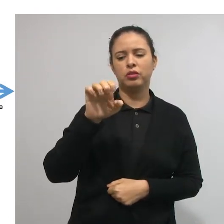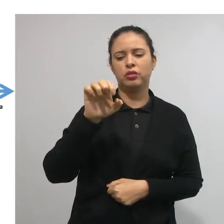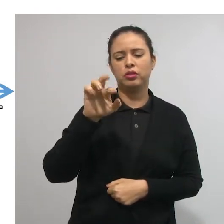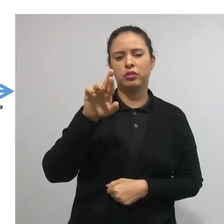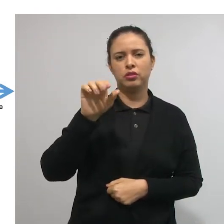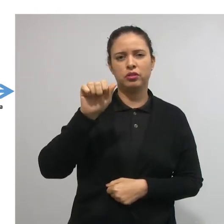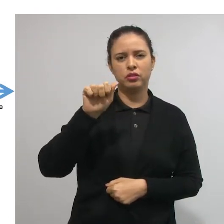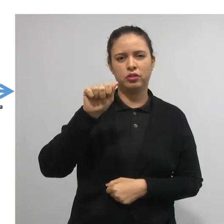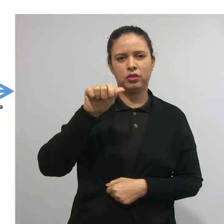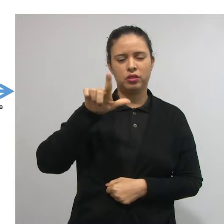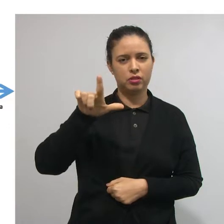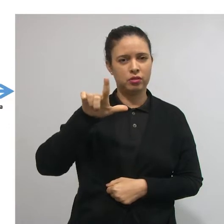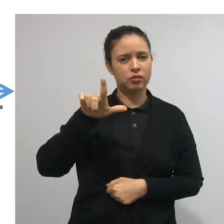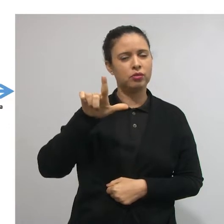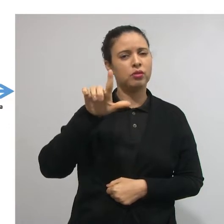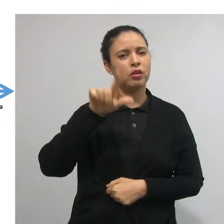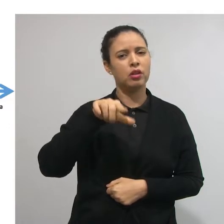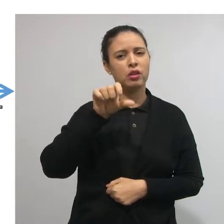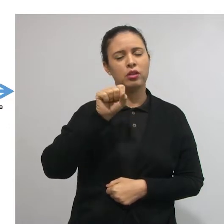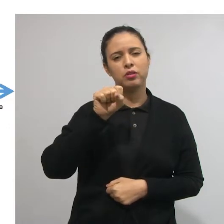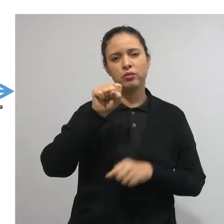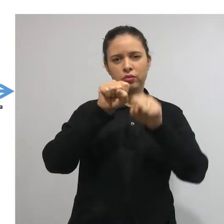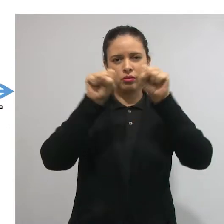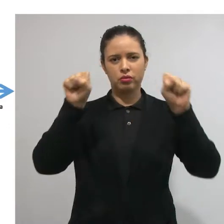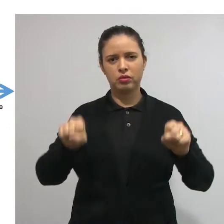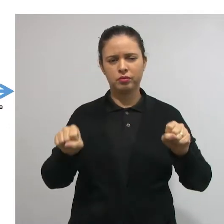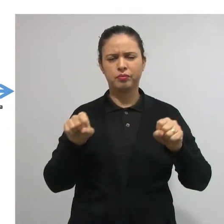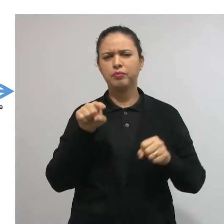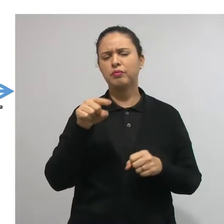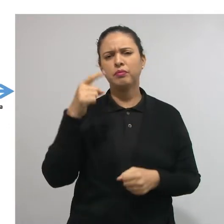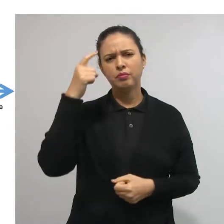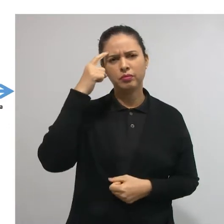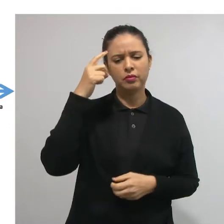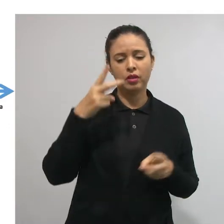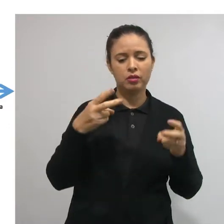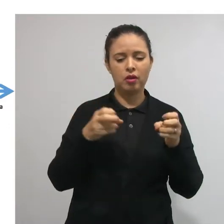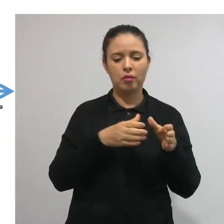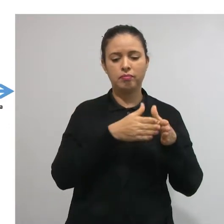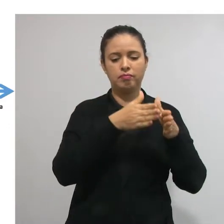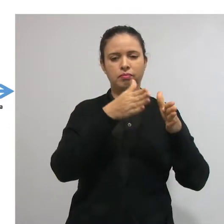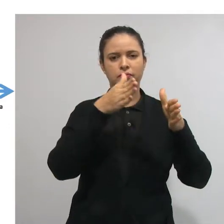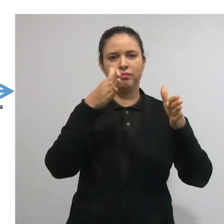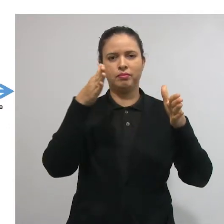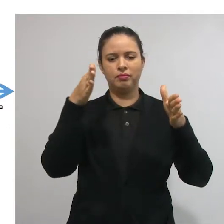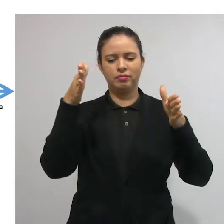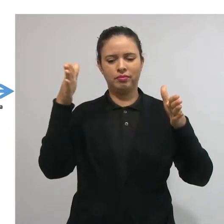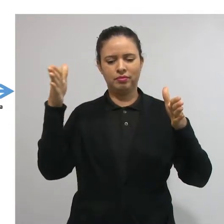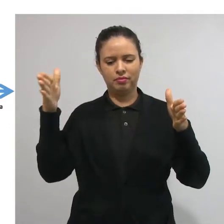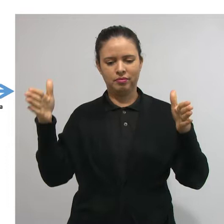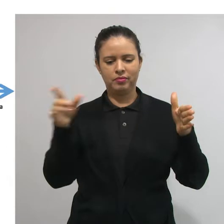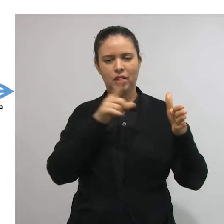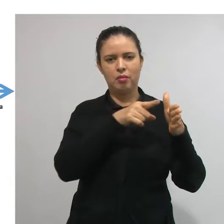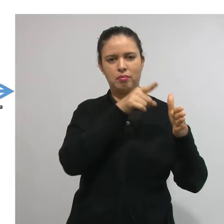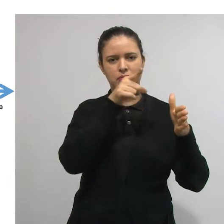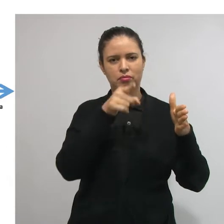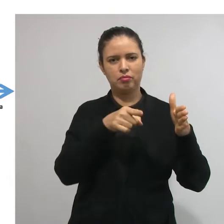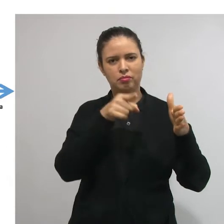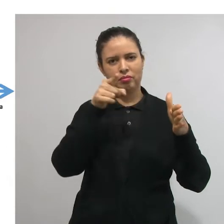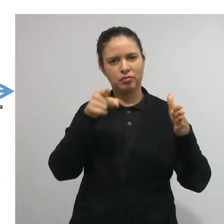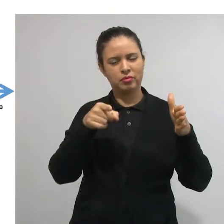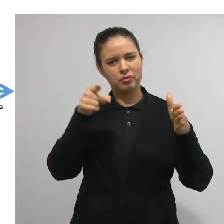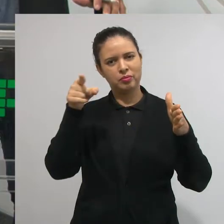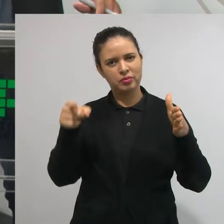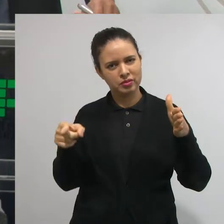dos sistemas, né? E aí você começa a perceber que a nossa linha do tempo ela vai começando a ficar cada vez